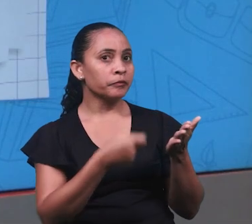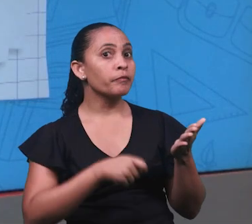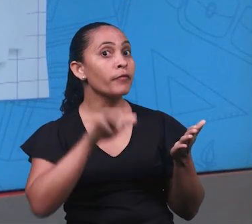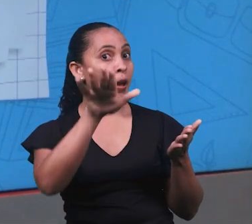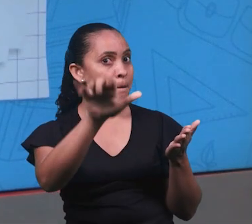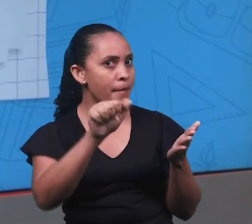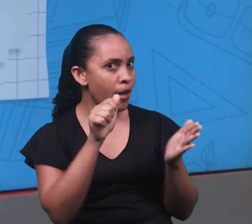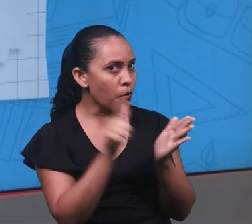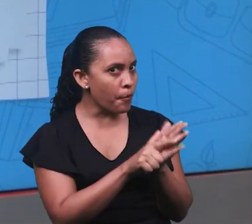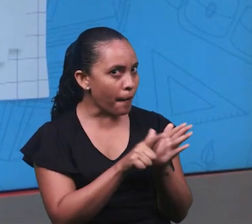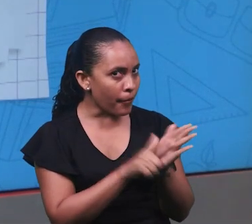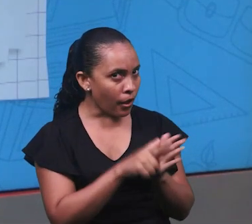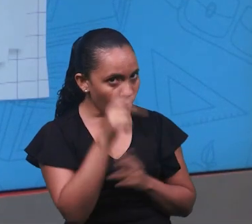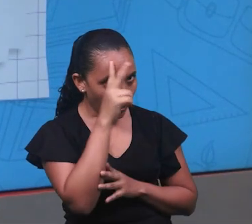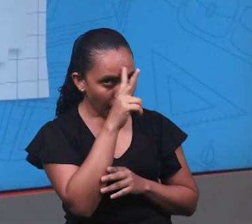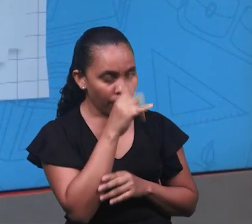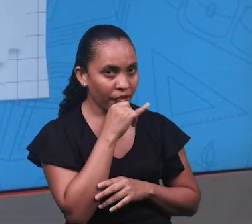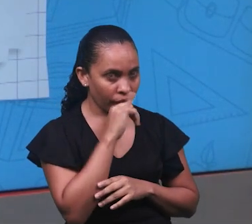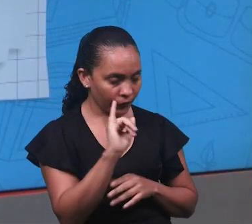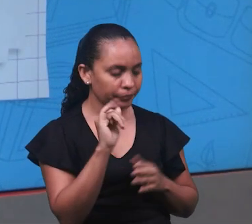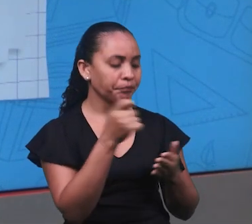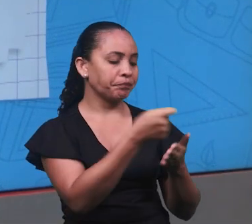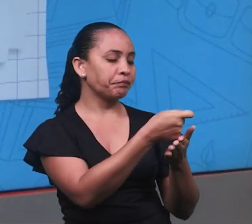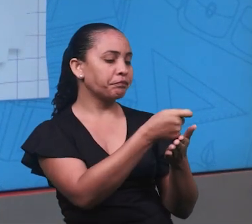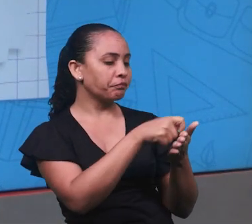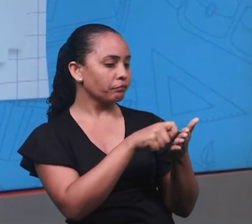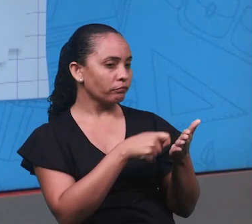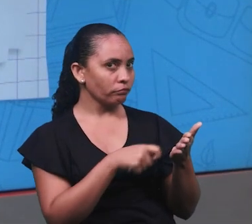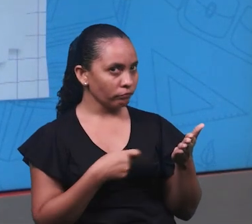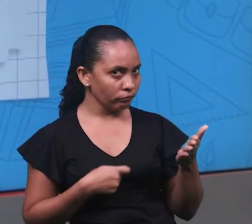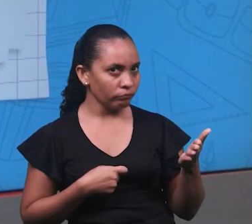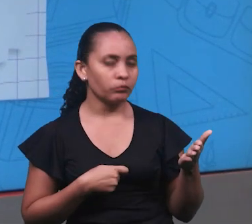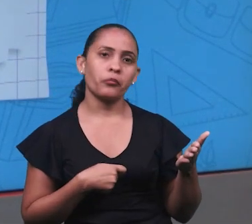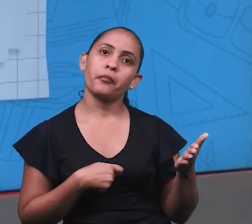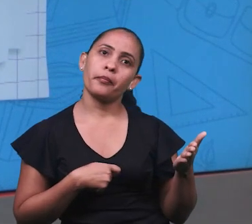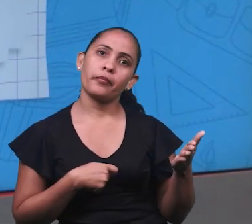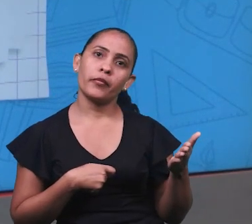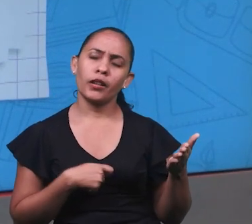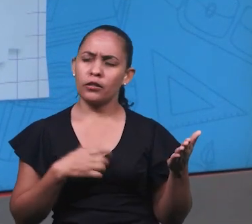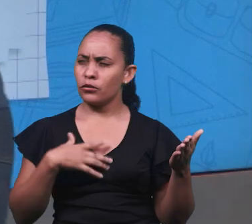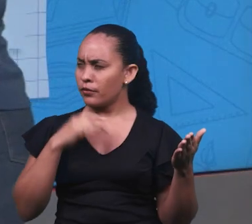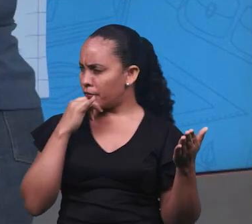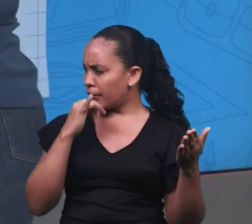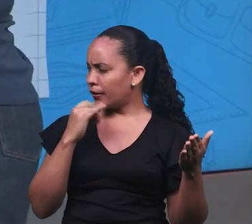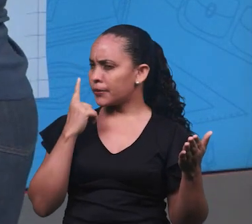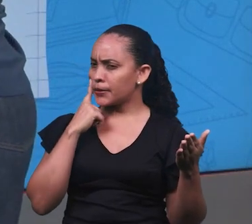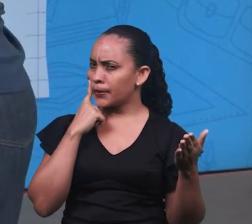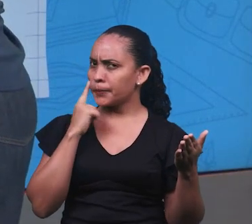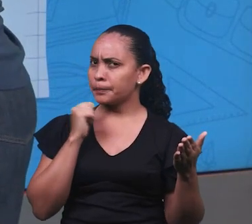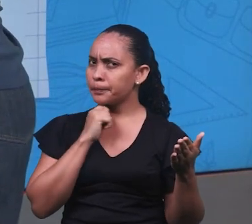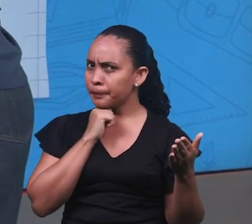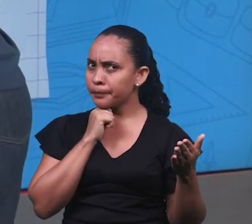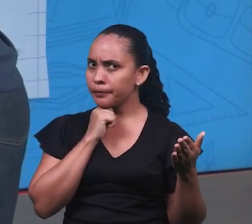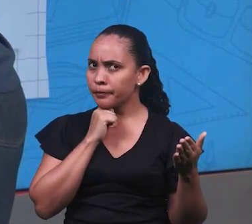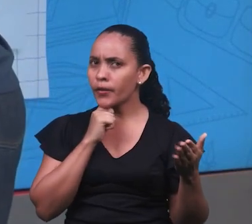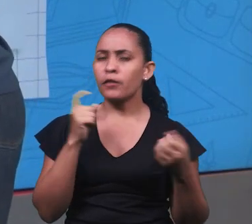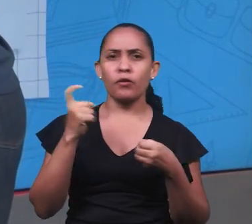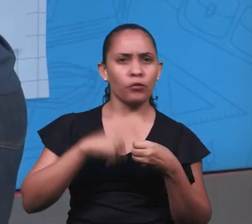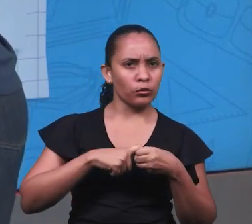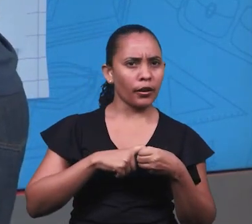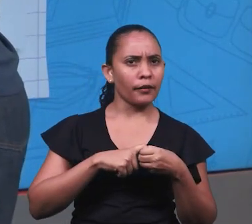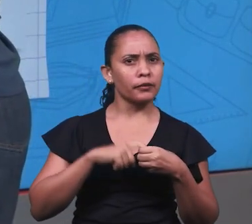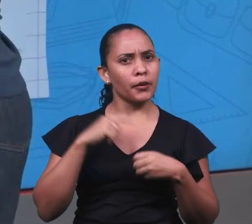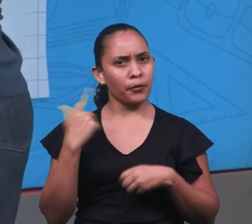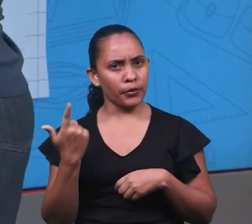aí uma folha para você poder anotar. Então, vamos lá. Deixa eu ver se eu já estou com... Eu vou voltar depois